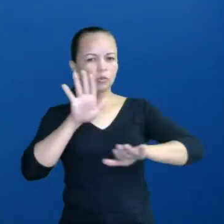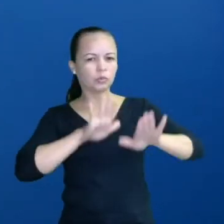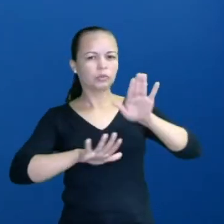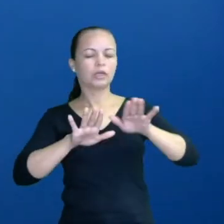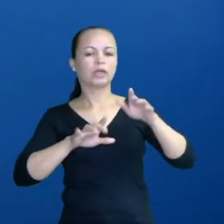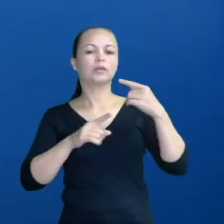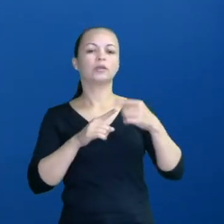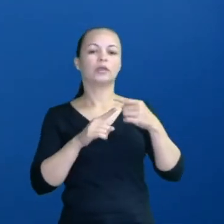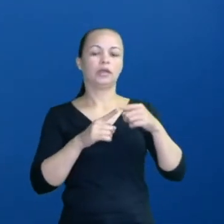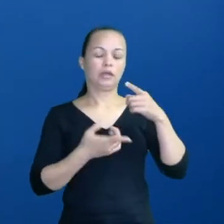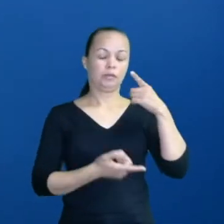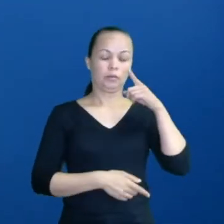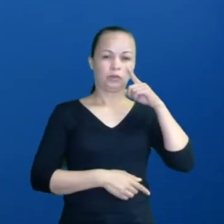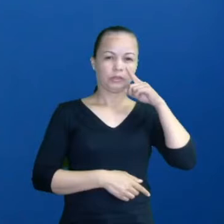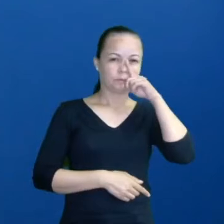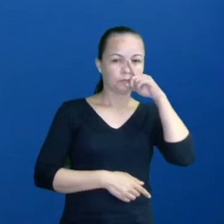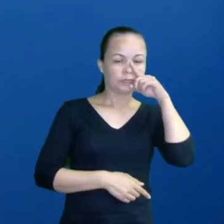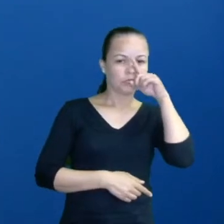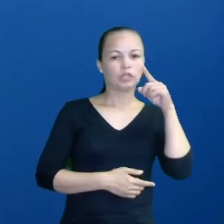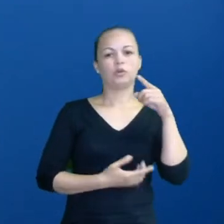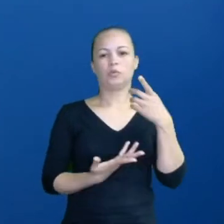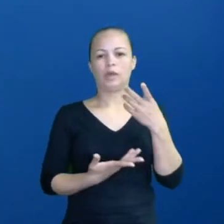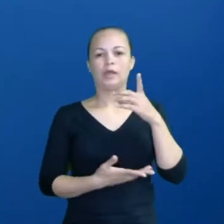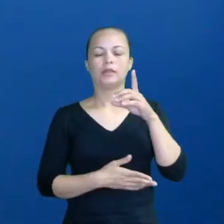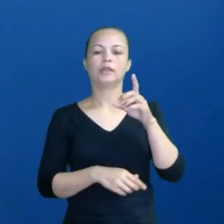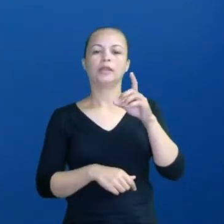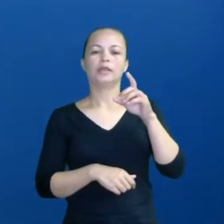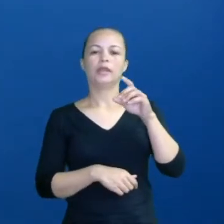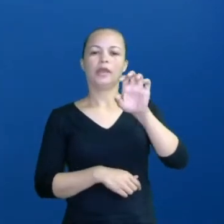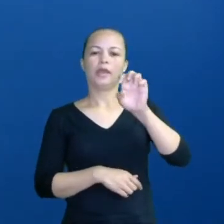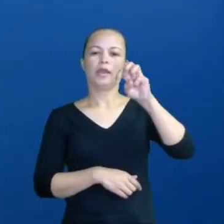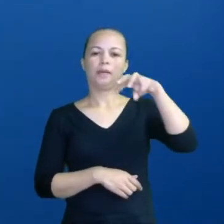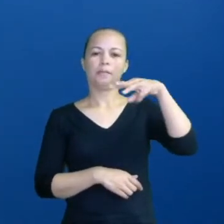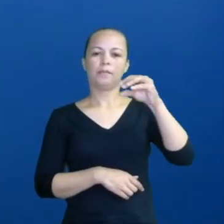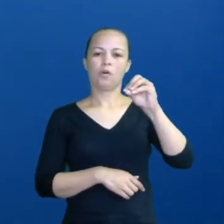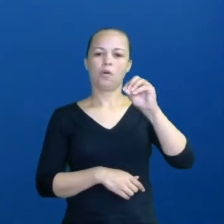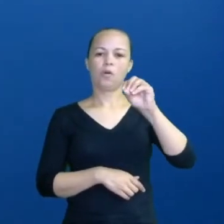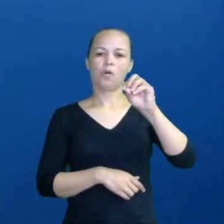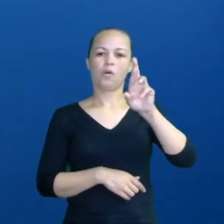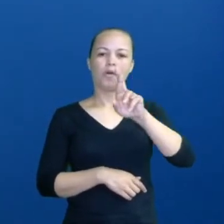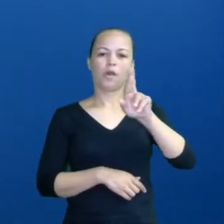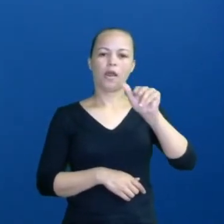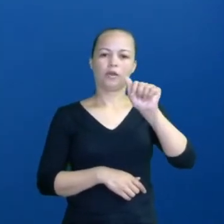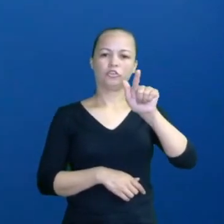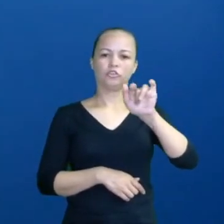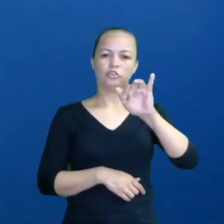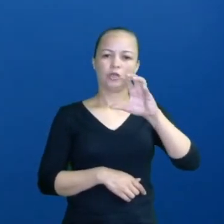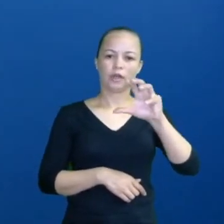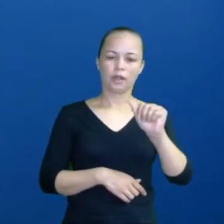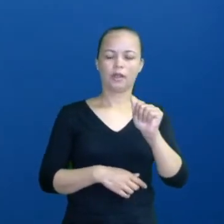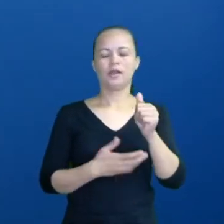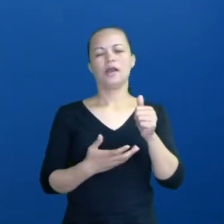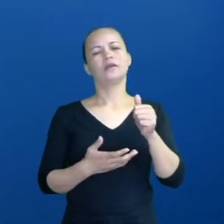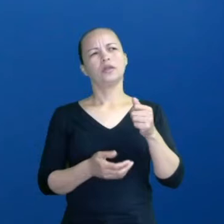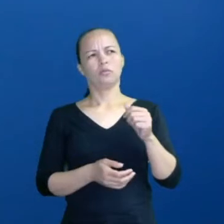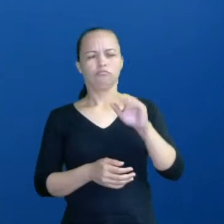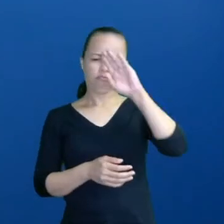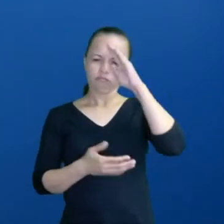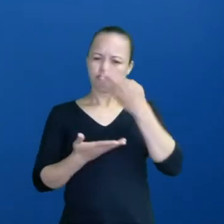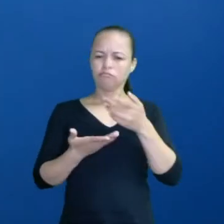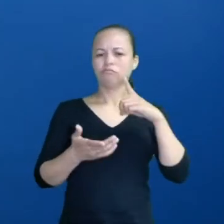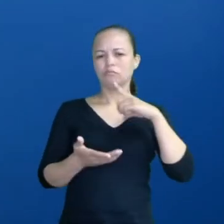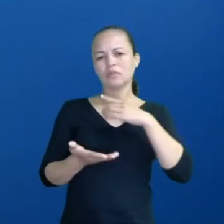agravar para dengue hemorrágica e pode causar morte. E a gente sabe também que existem alguns estudos, acredito que ainda não